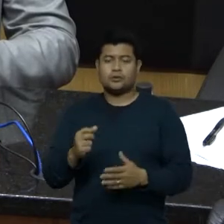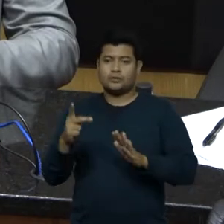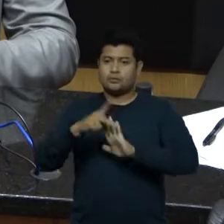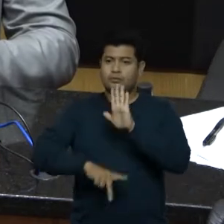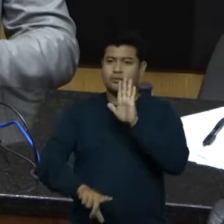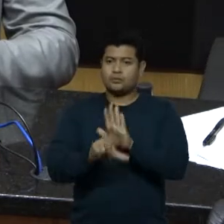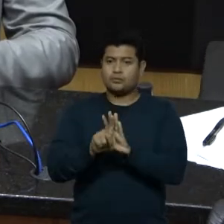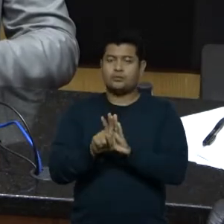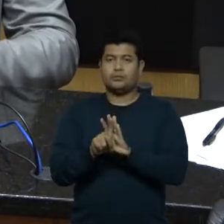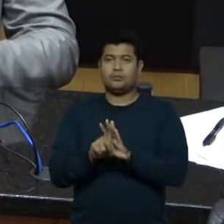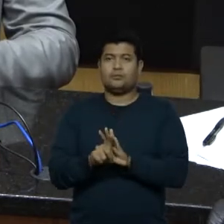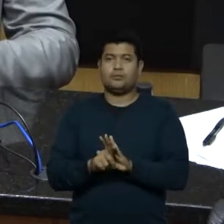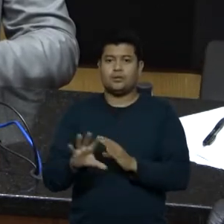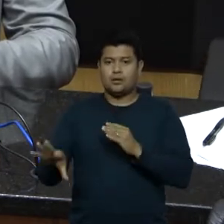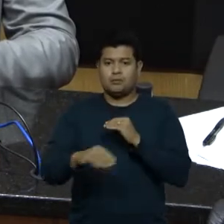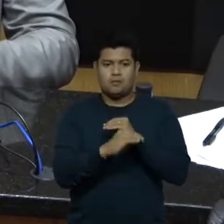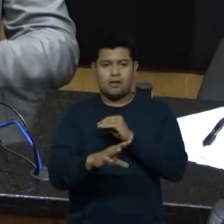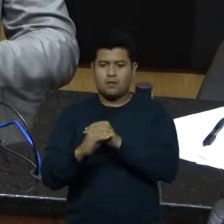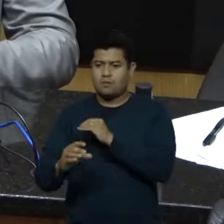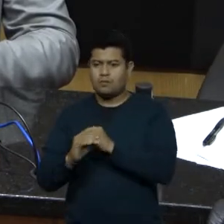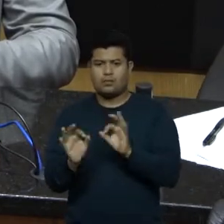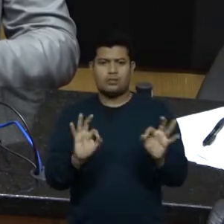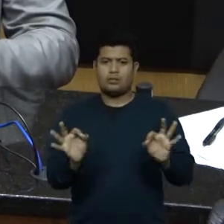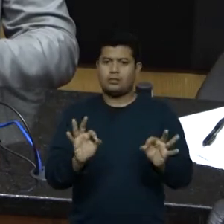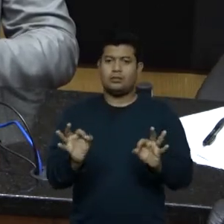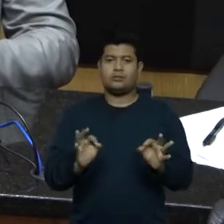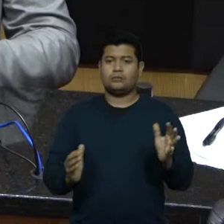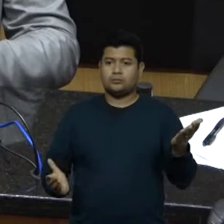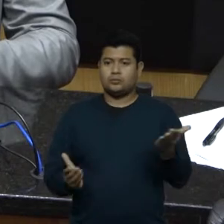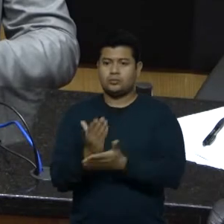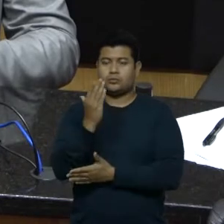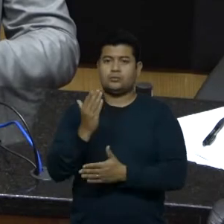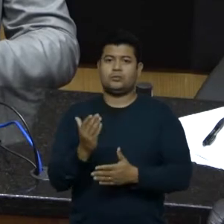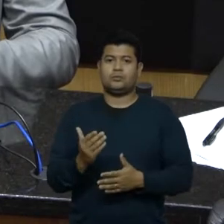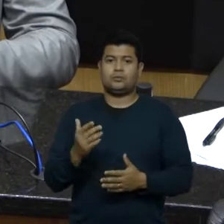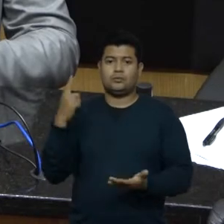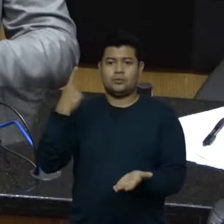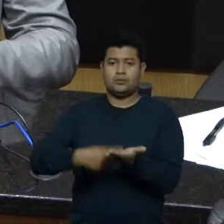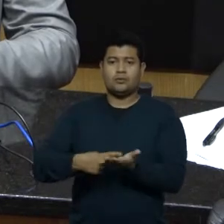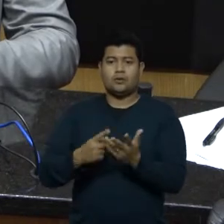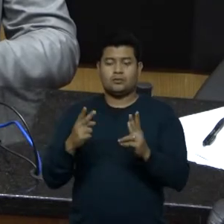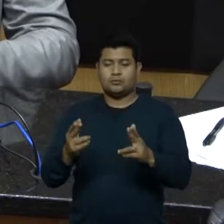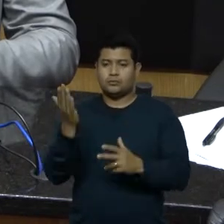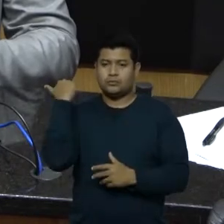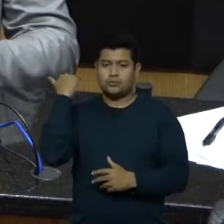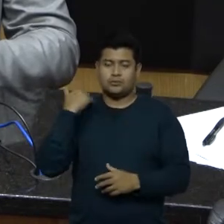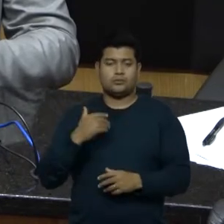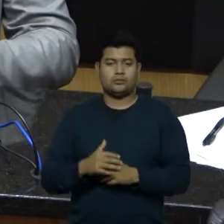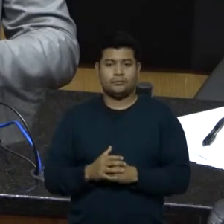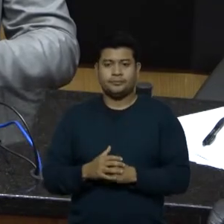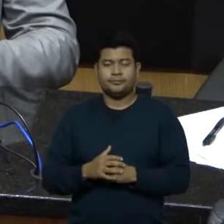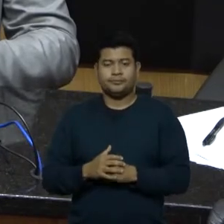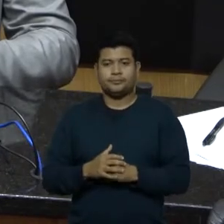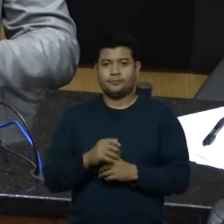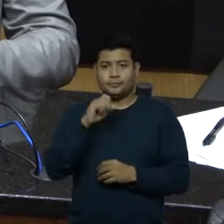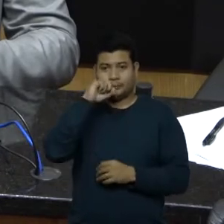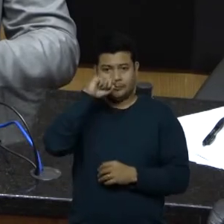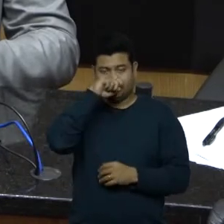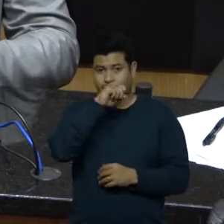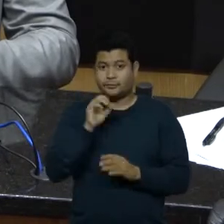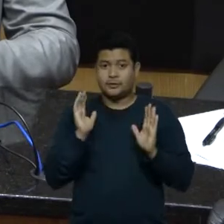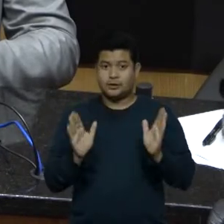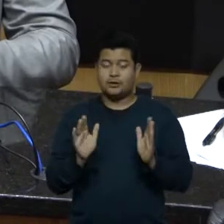sem nenhuma emenda como foi aprovado no acordo que nós fizemos e com isso para que já de